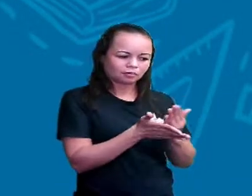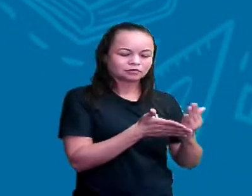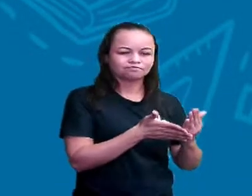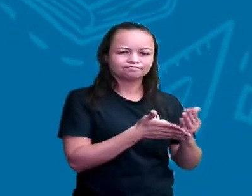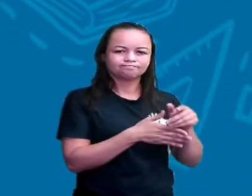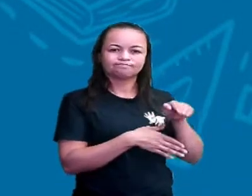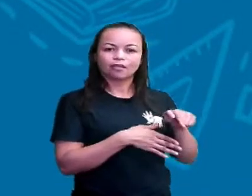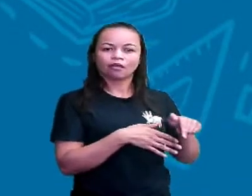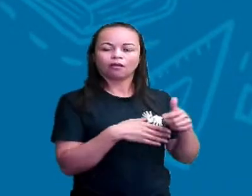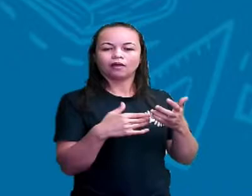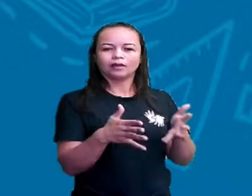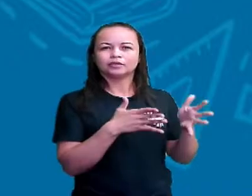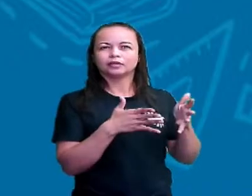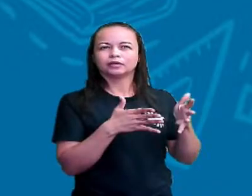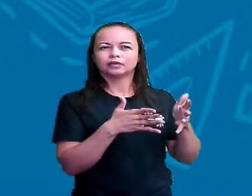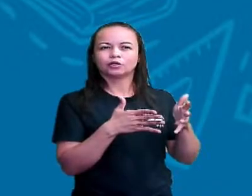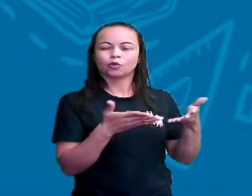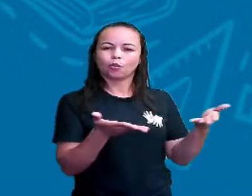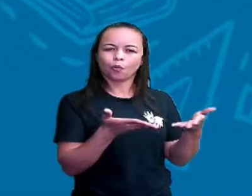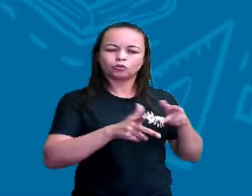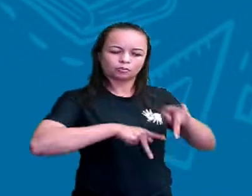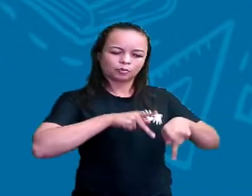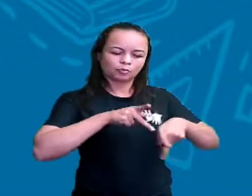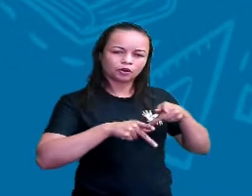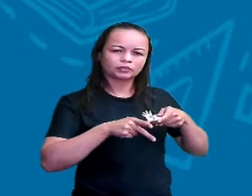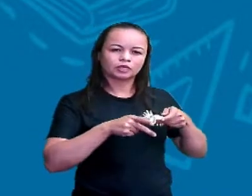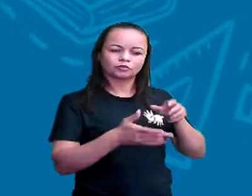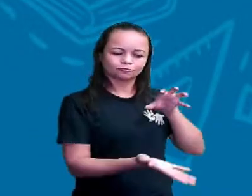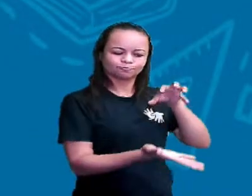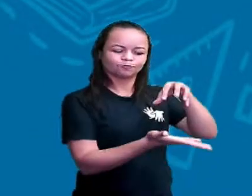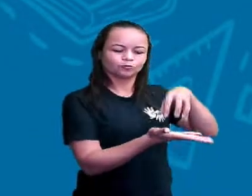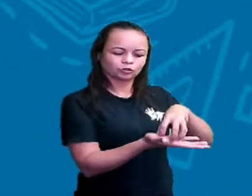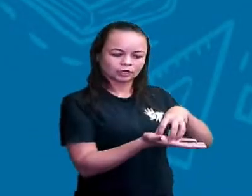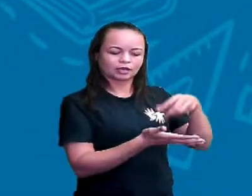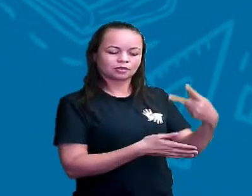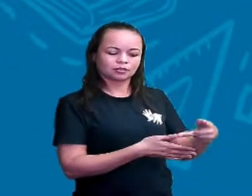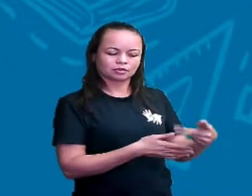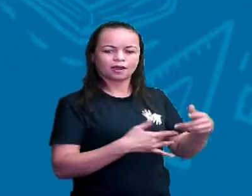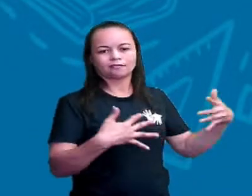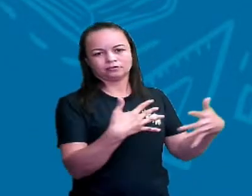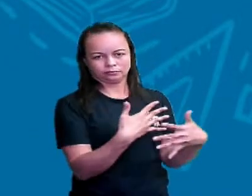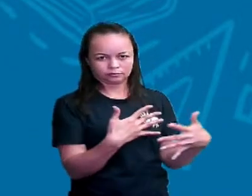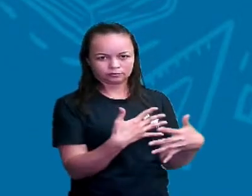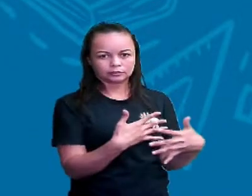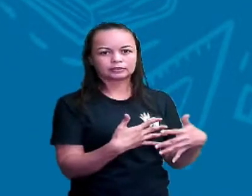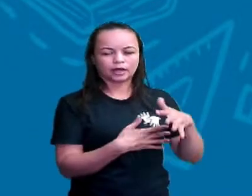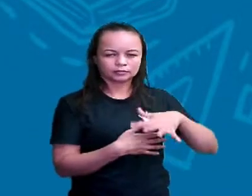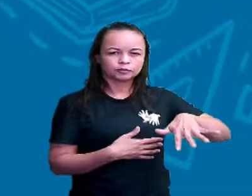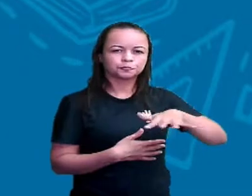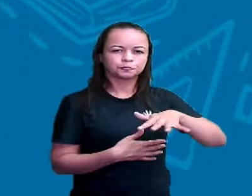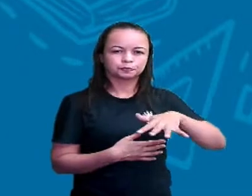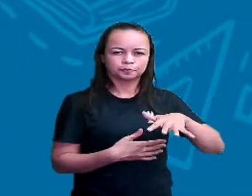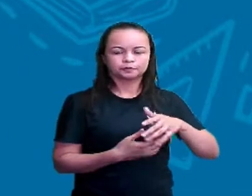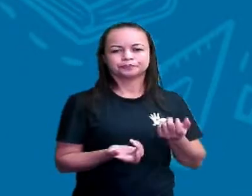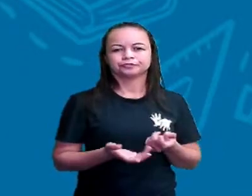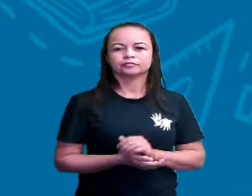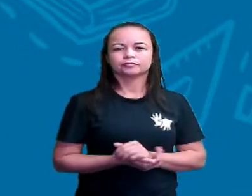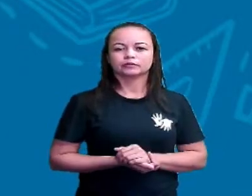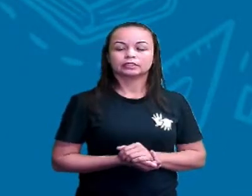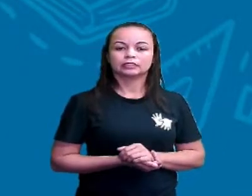houve aí hoje atualmente a população ela está concentrada na cidade, tá certo? Nas cidades, na